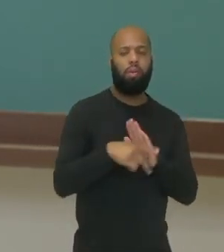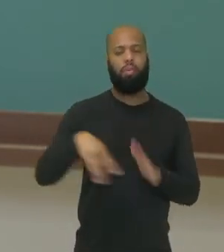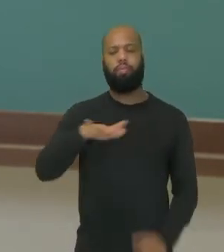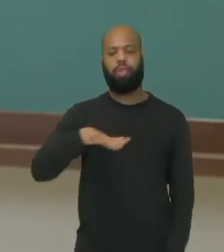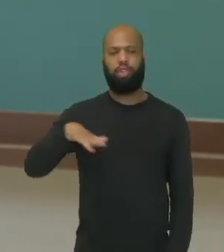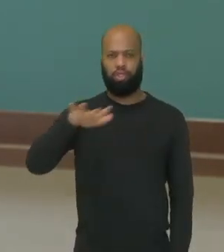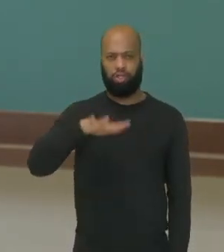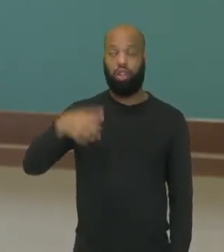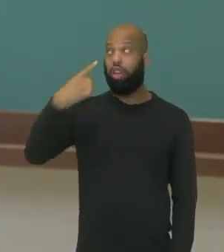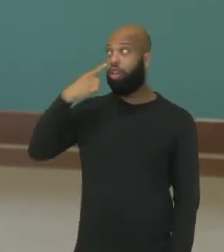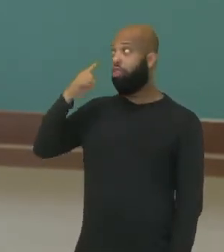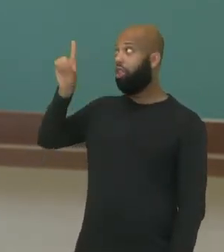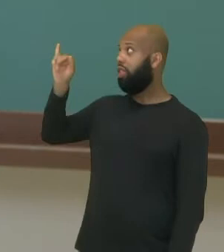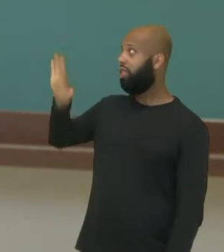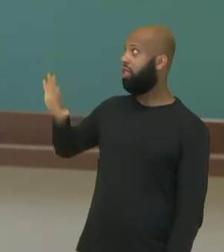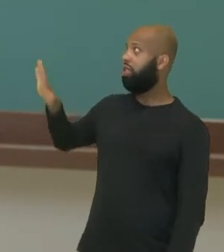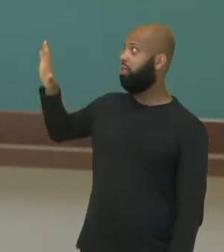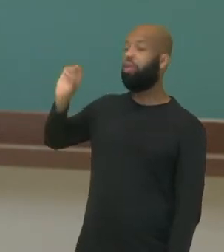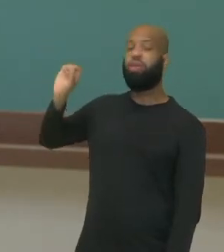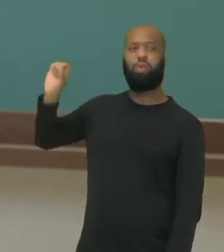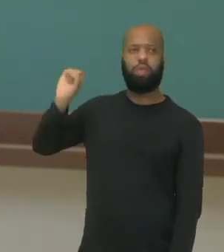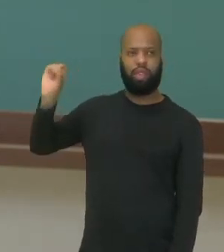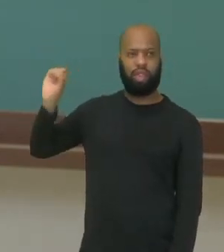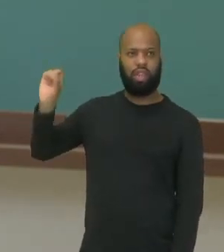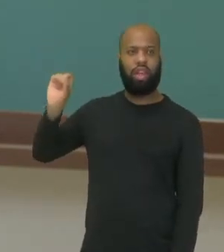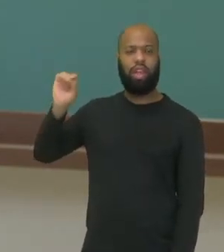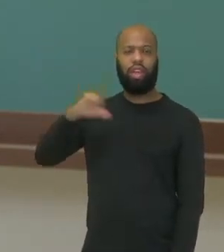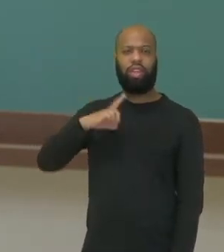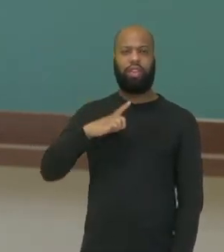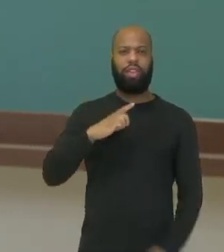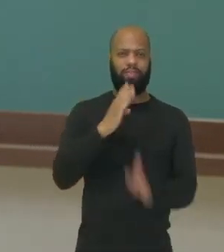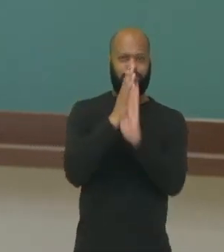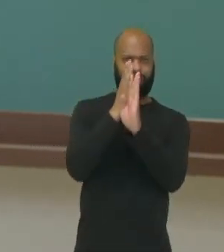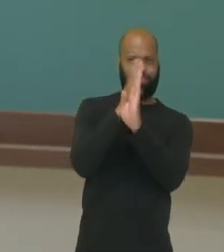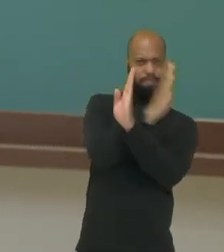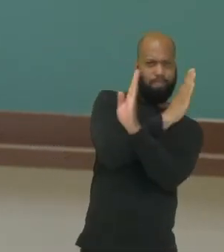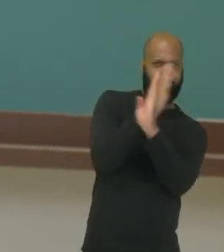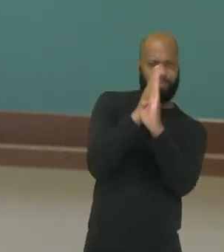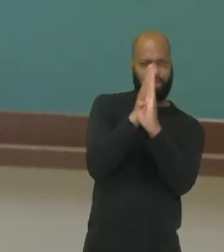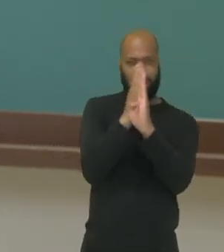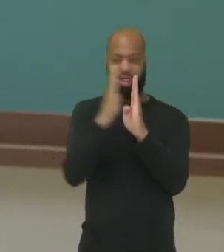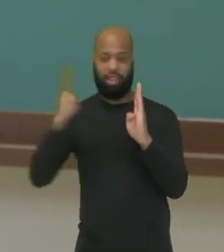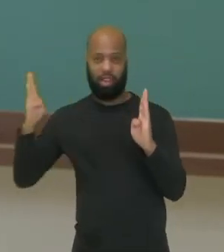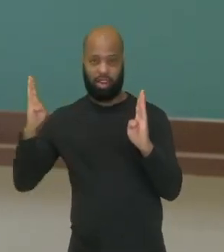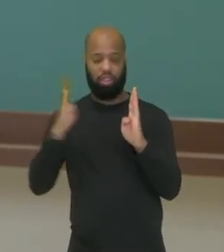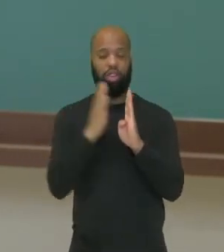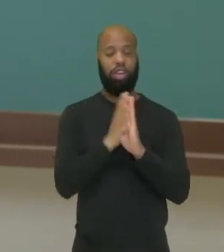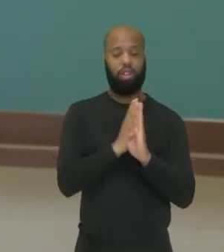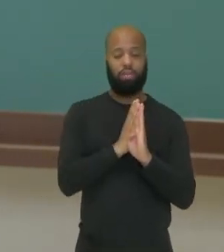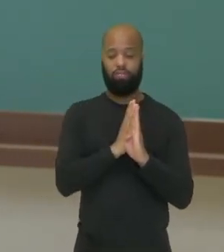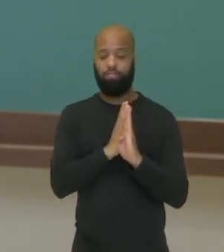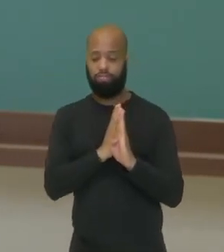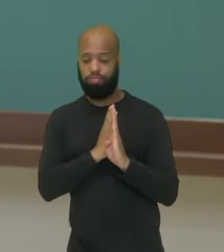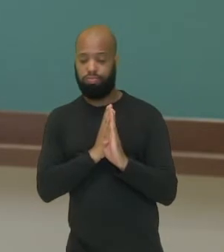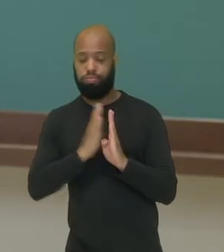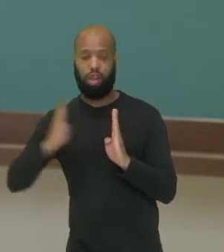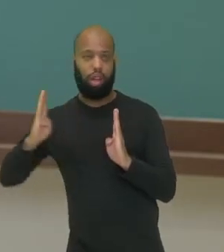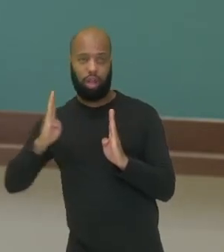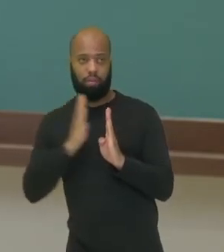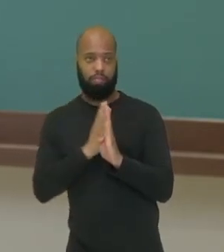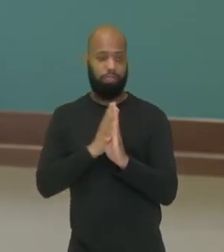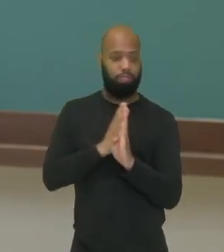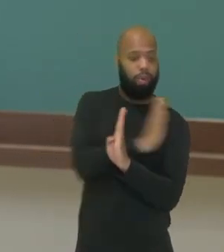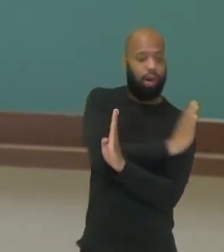Essa imagem aqui, olha, uma parte dela mostra para nós aquilo que realmente deveria ser